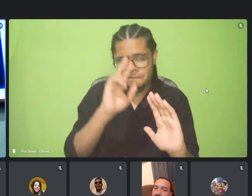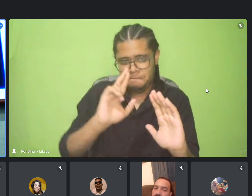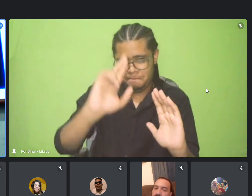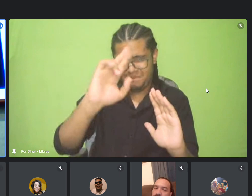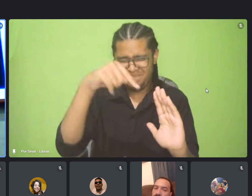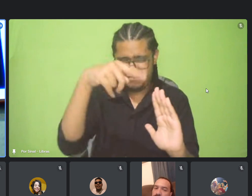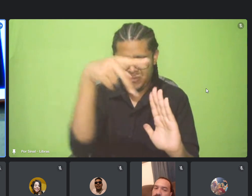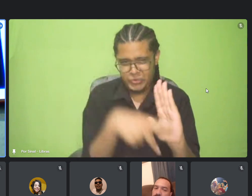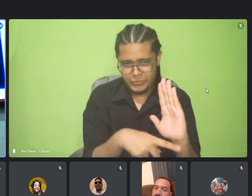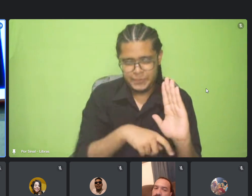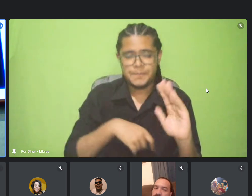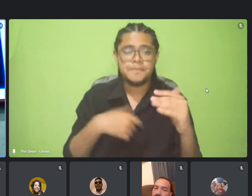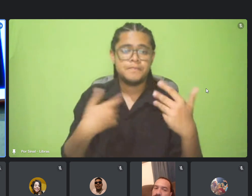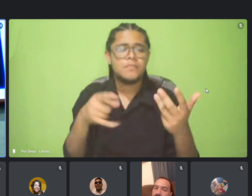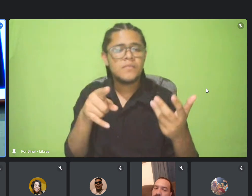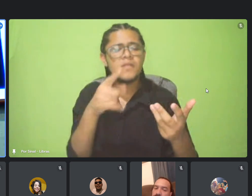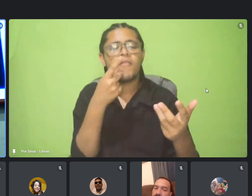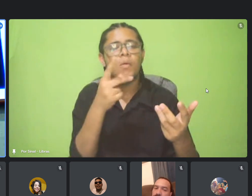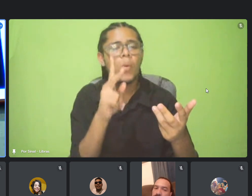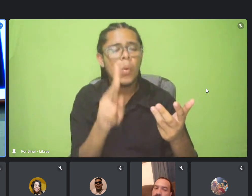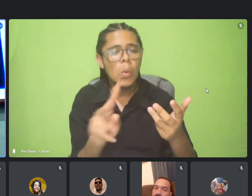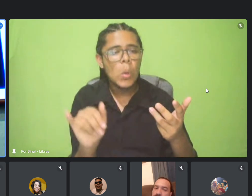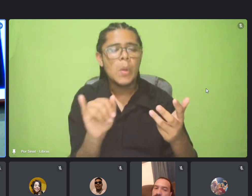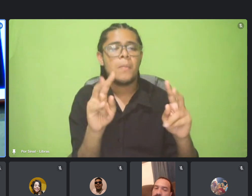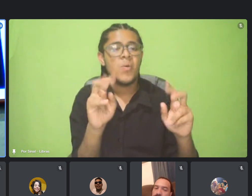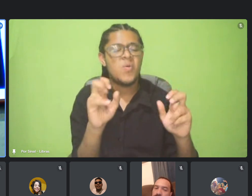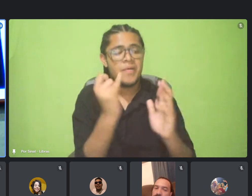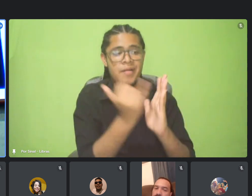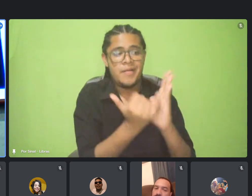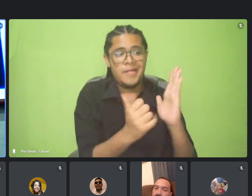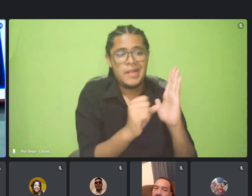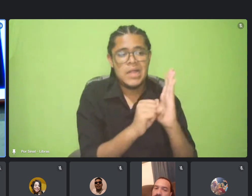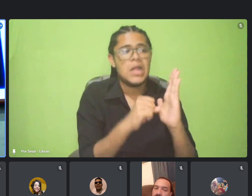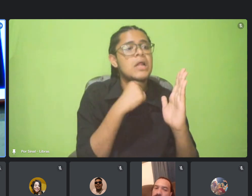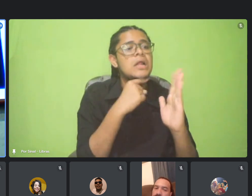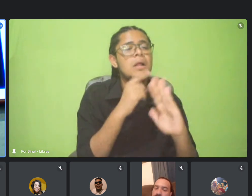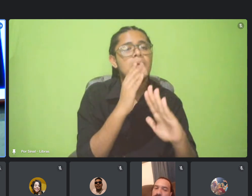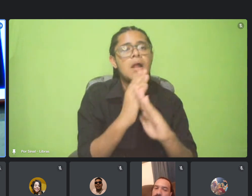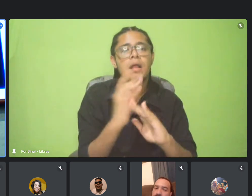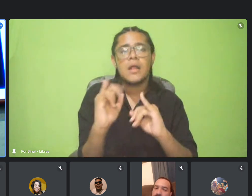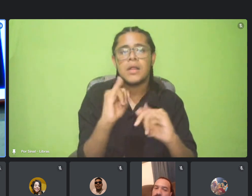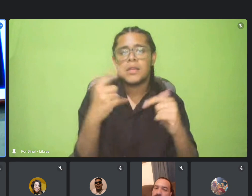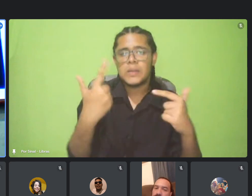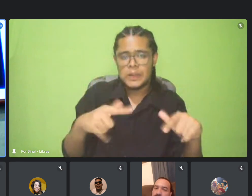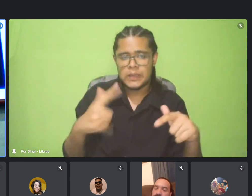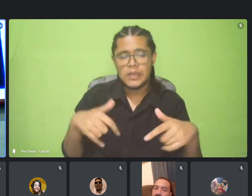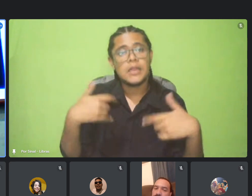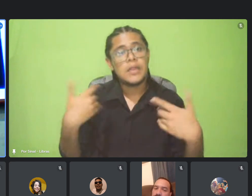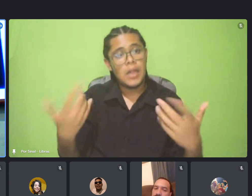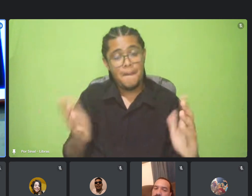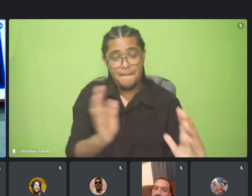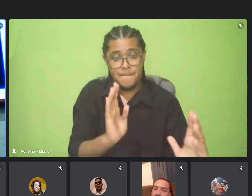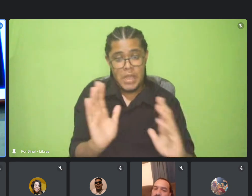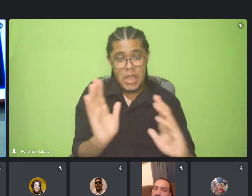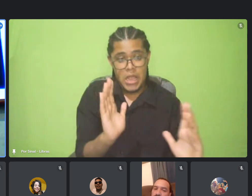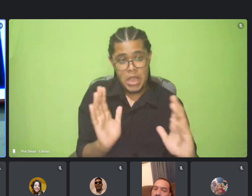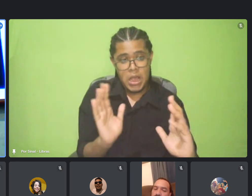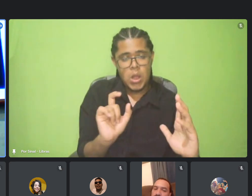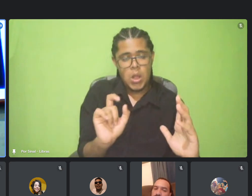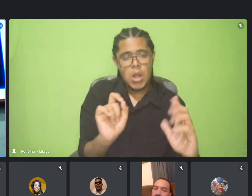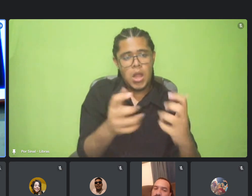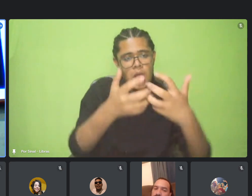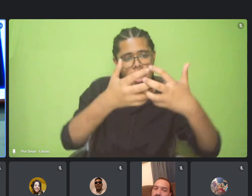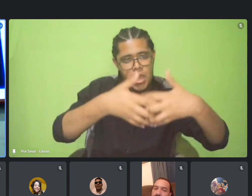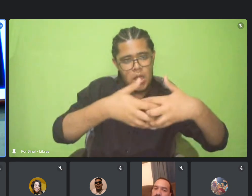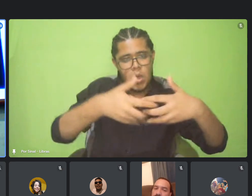sobre a questão de não conseguir se inscrever porque não tem internet, então, nesse período que a gente estiver funcionando lá no Complexo Cultural